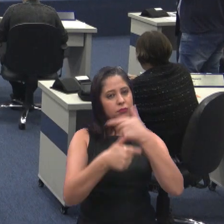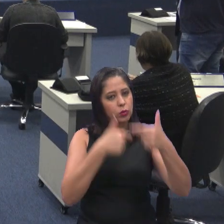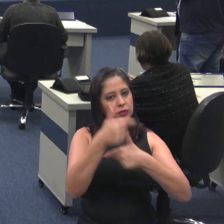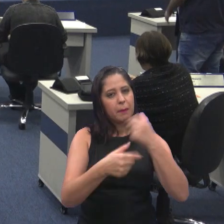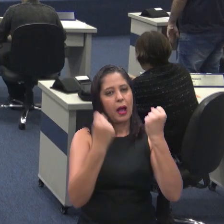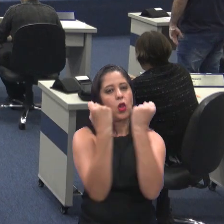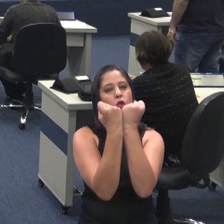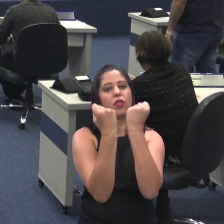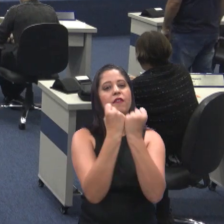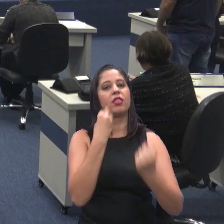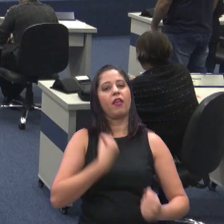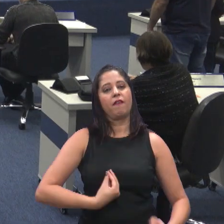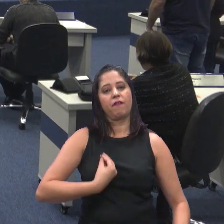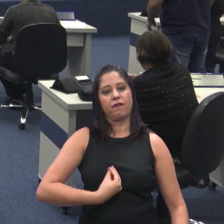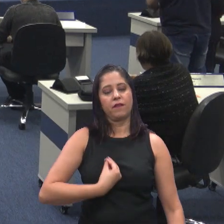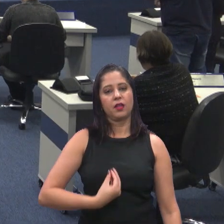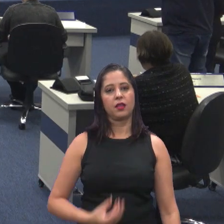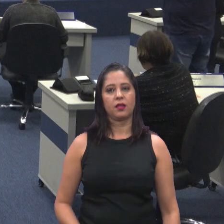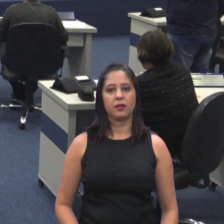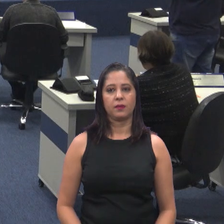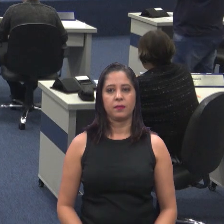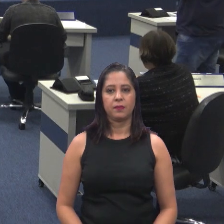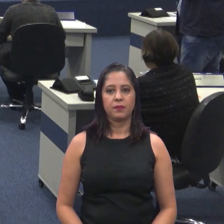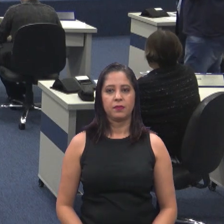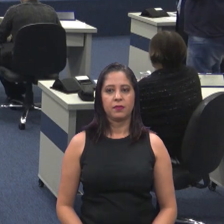vida. Obrigado.